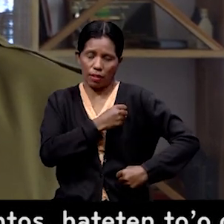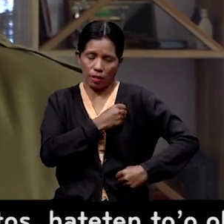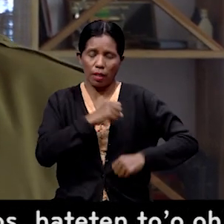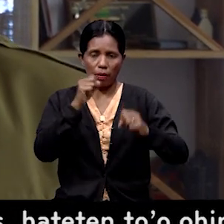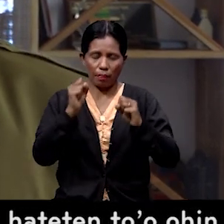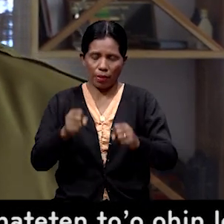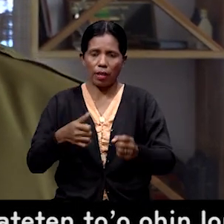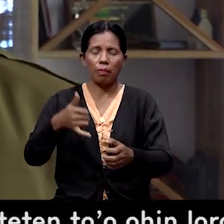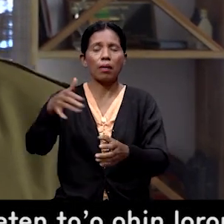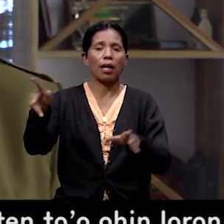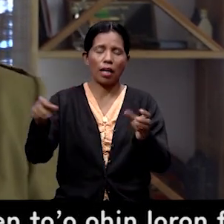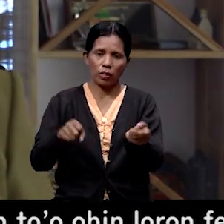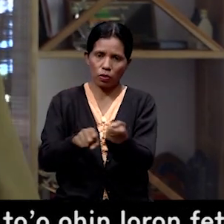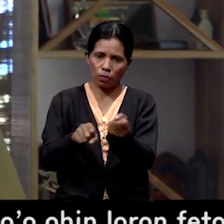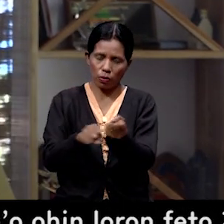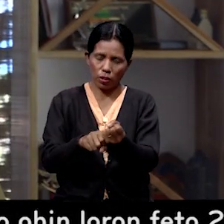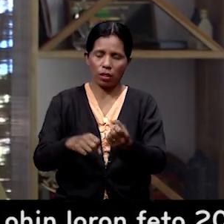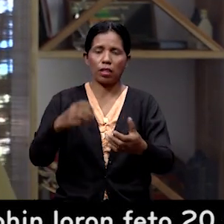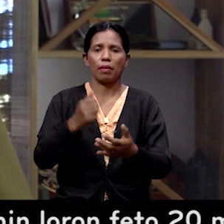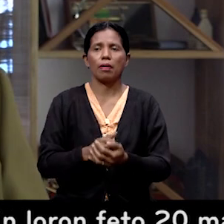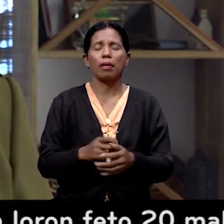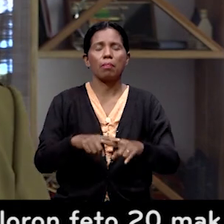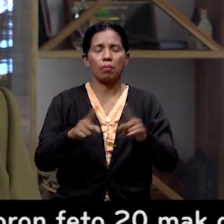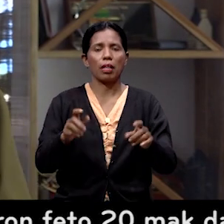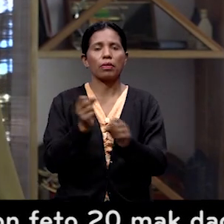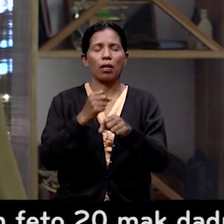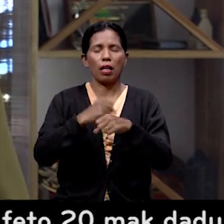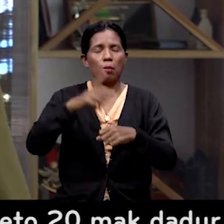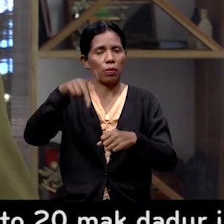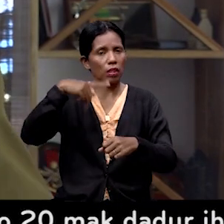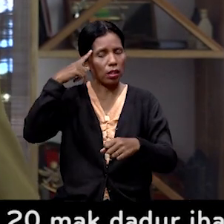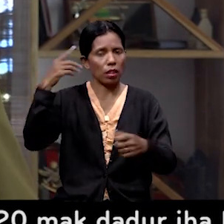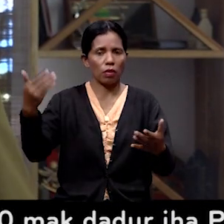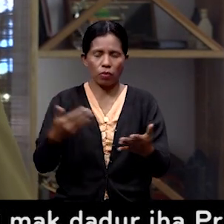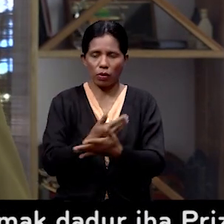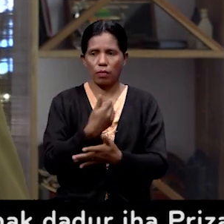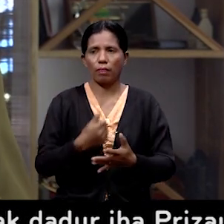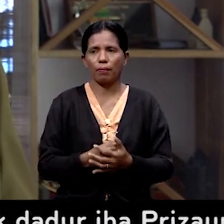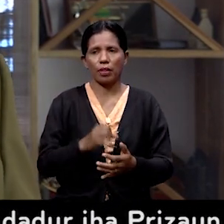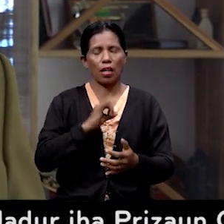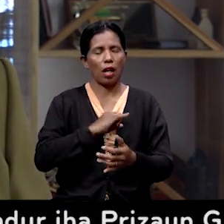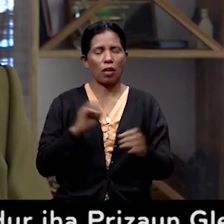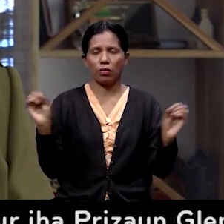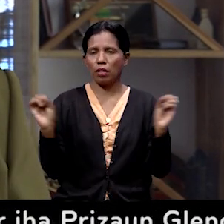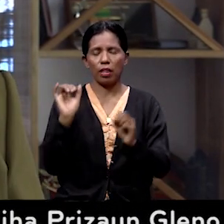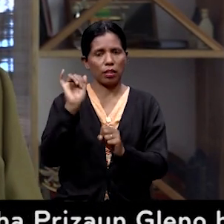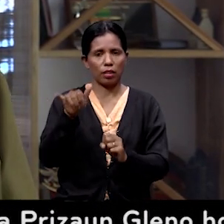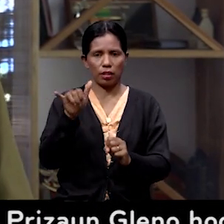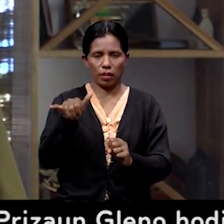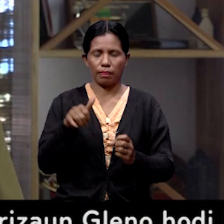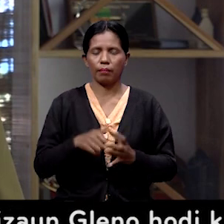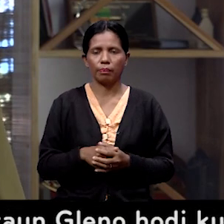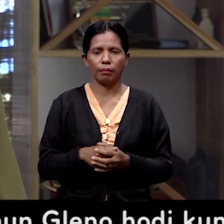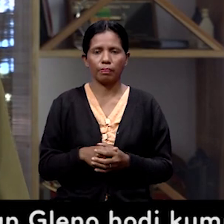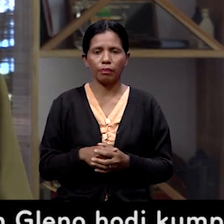normal. Agora, a atual política foi completamente, a aula concorda, e